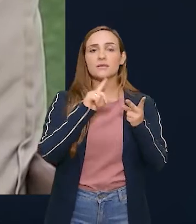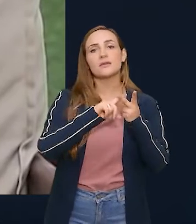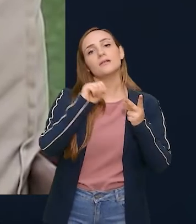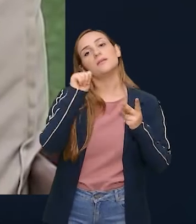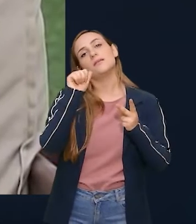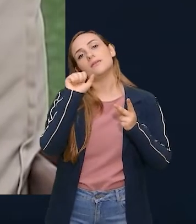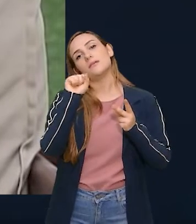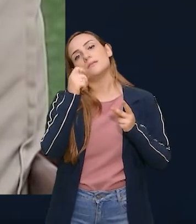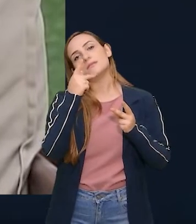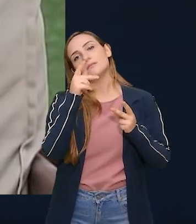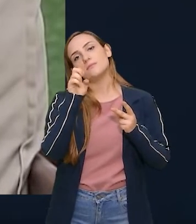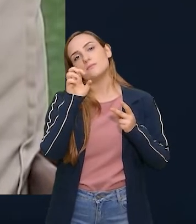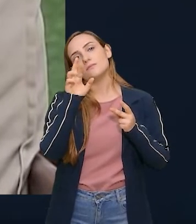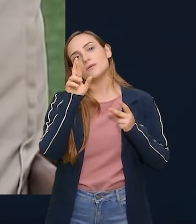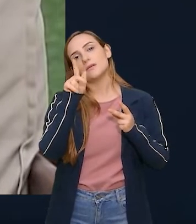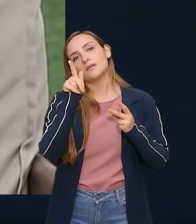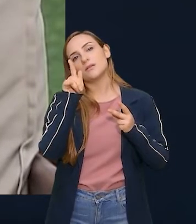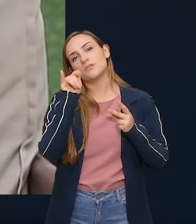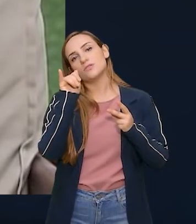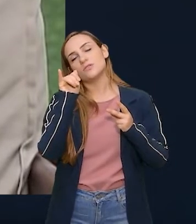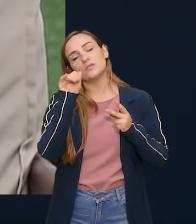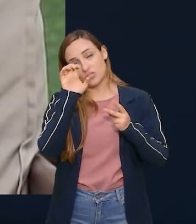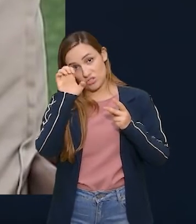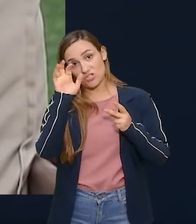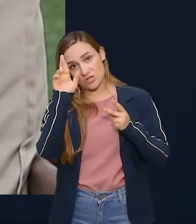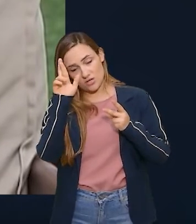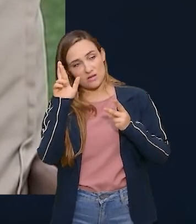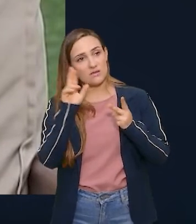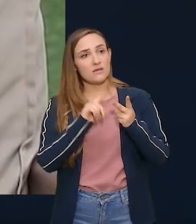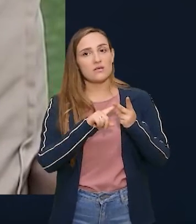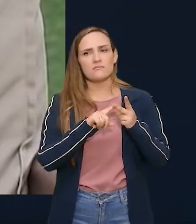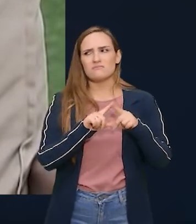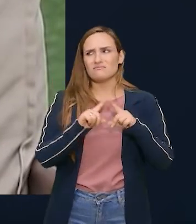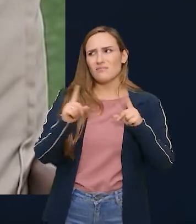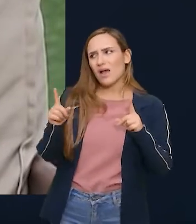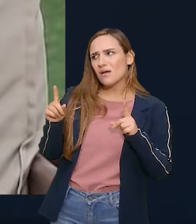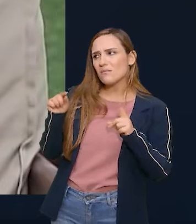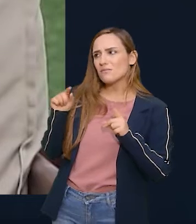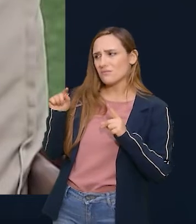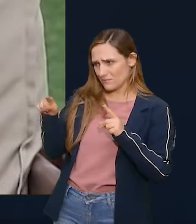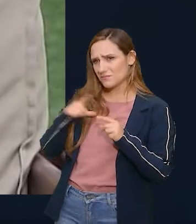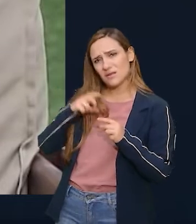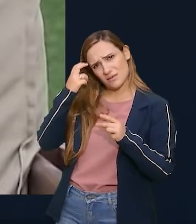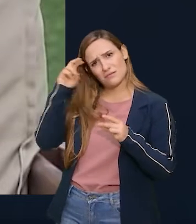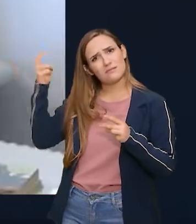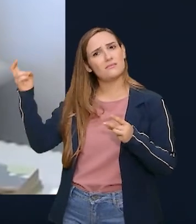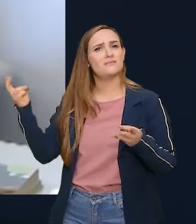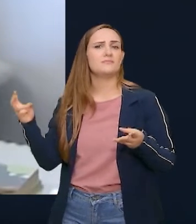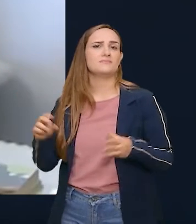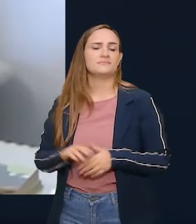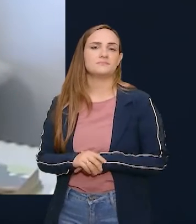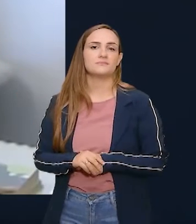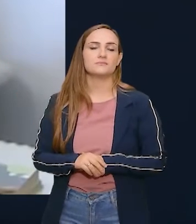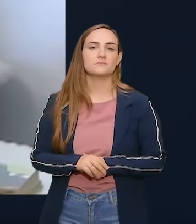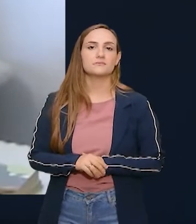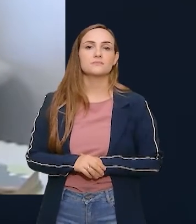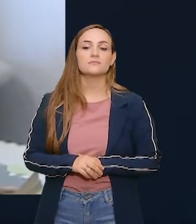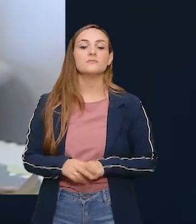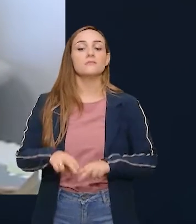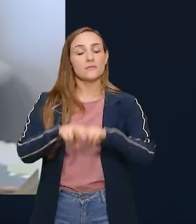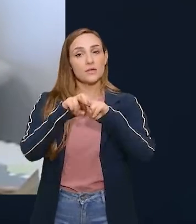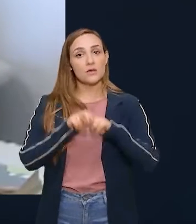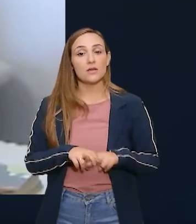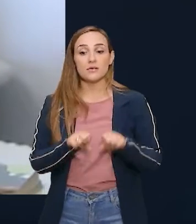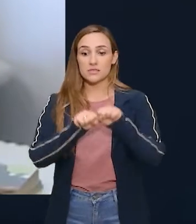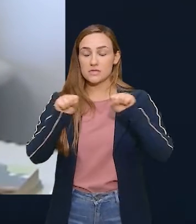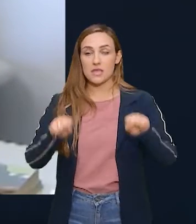primeiro, ele tem TDAH, ele é um Asperger e aí não apareceria a superdotação vinculada a ele. Esse acompanhamento